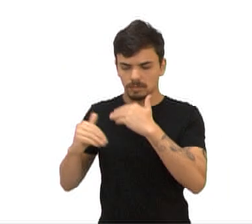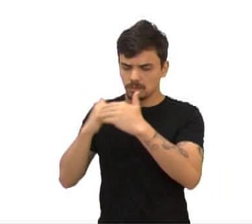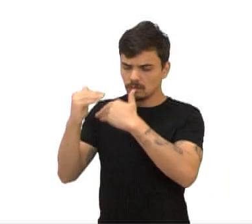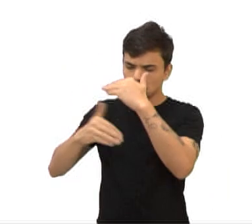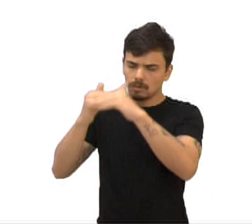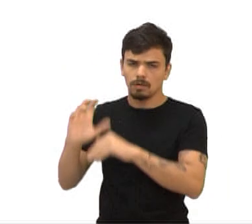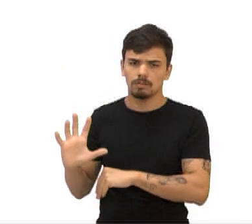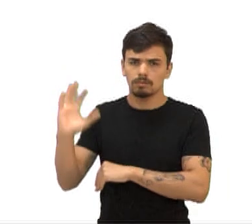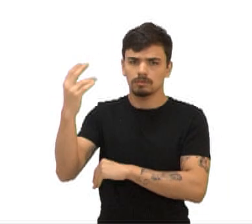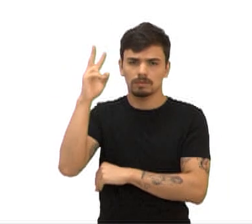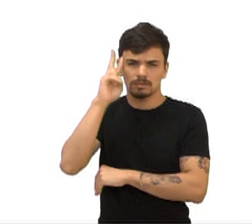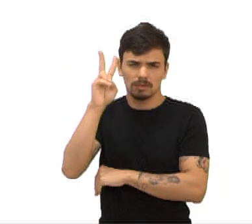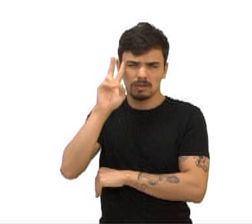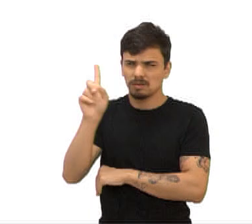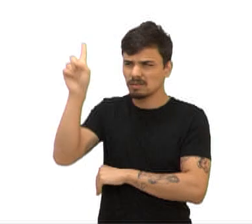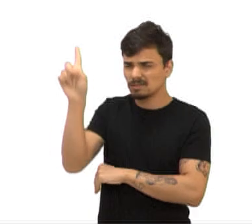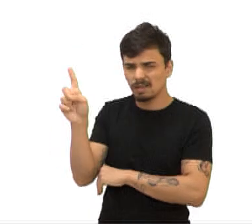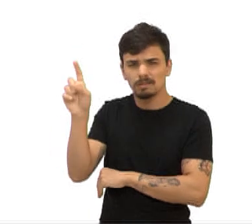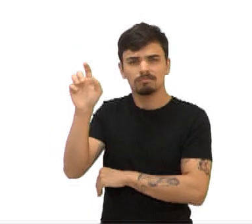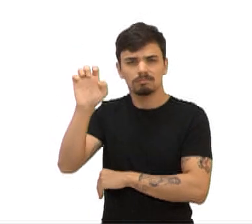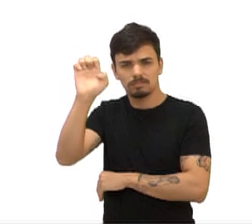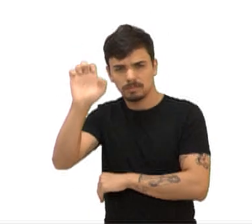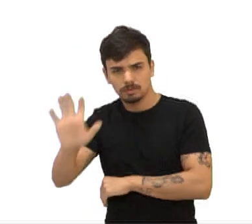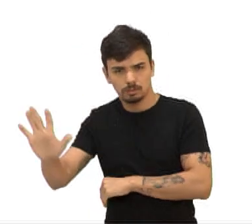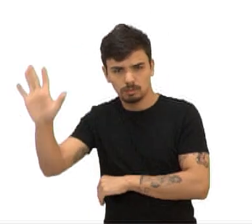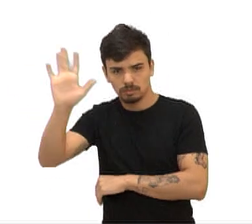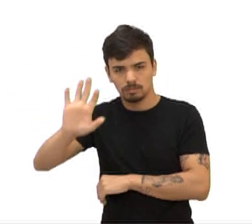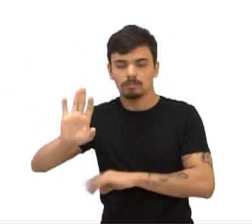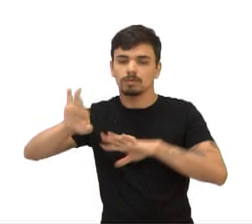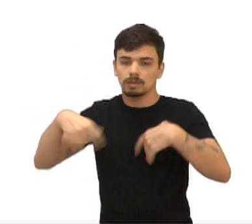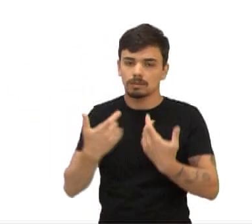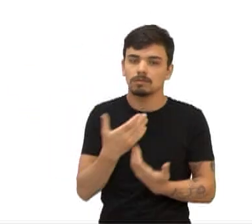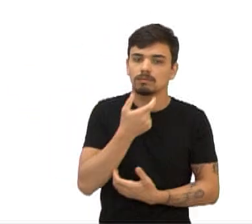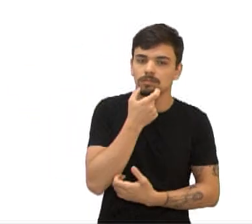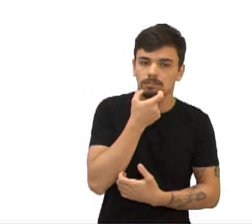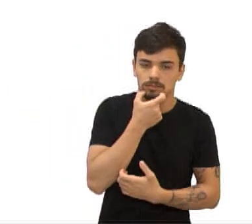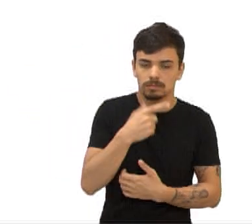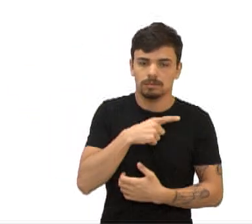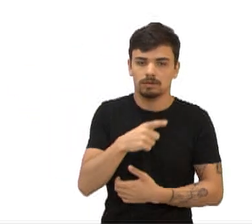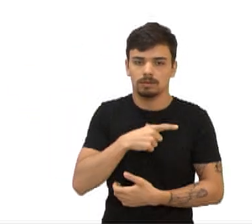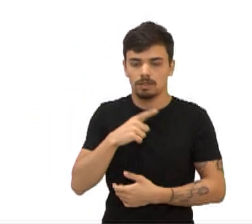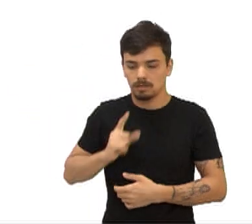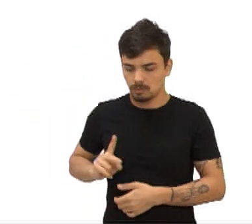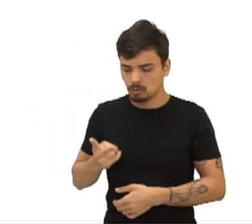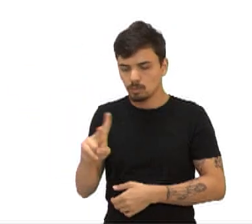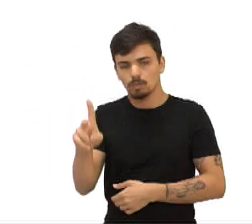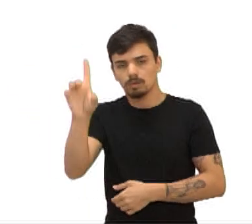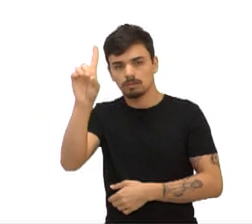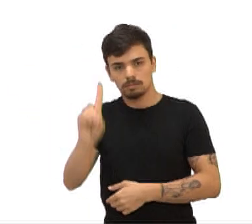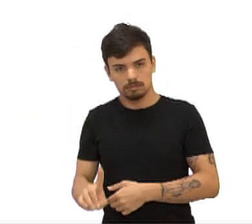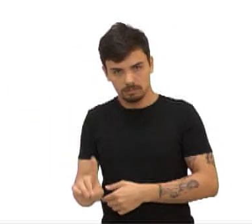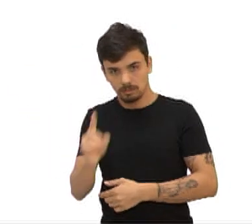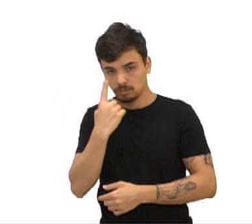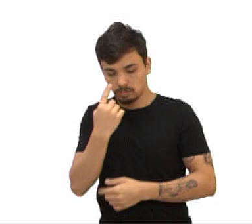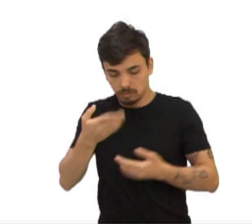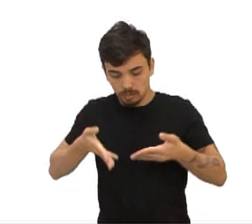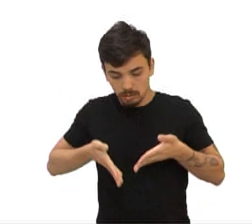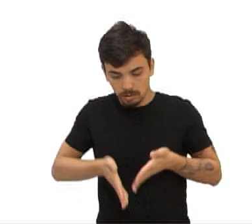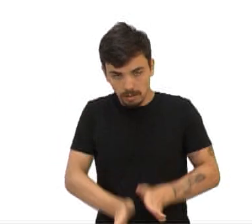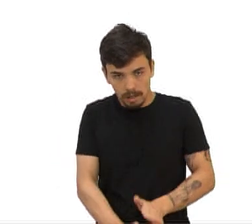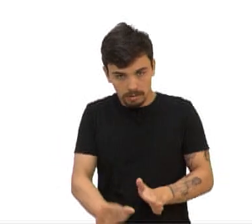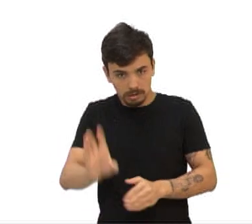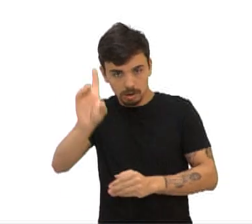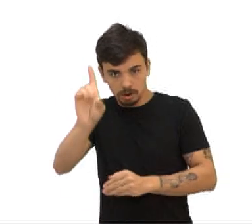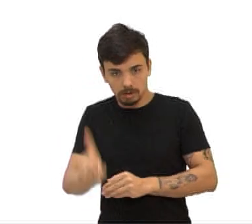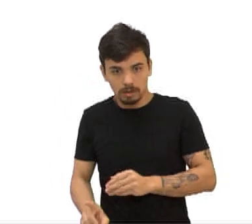lá na Europa, especialmente na Inglaterra, há uma expansão contínua dos direitos. Os direitos nascem e eles vão se tornando